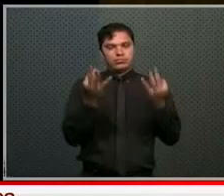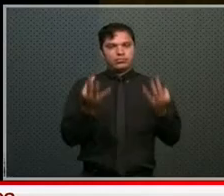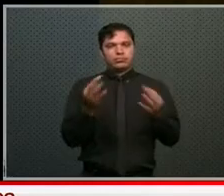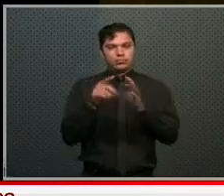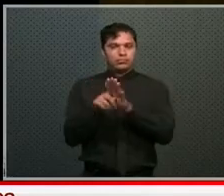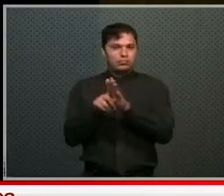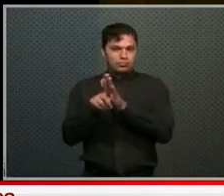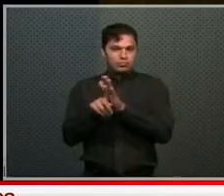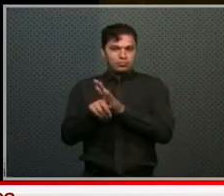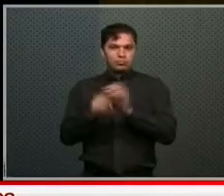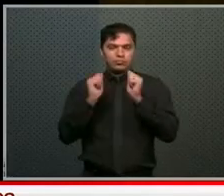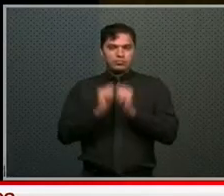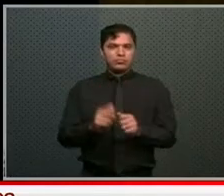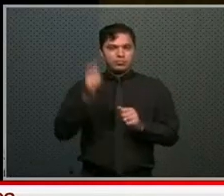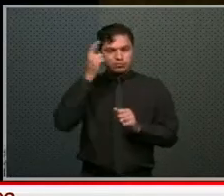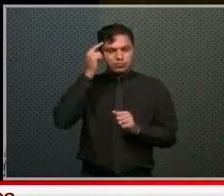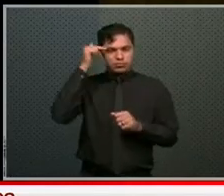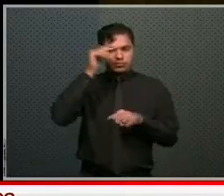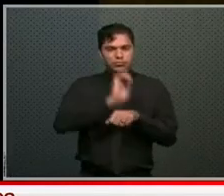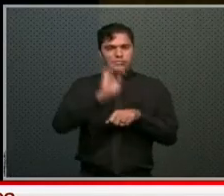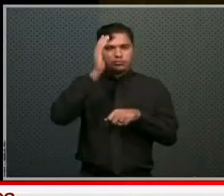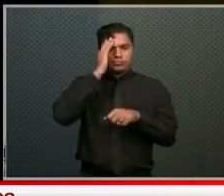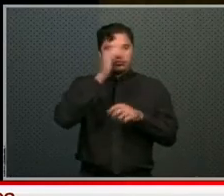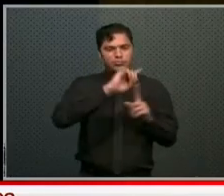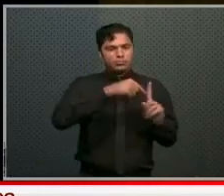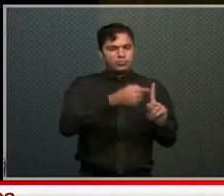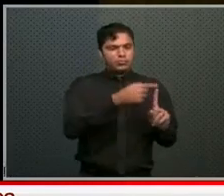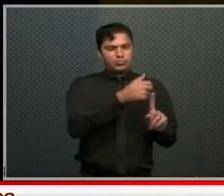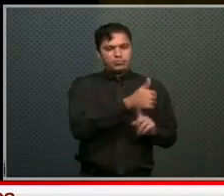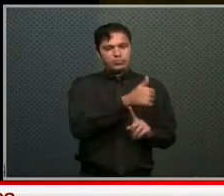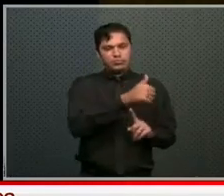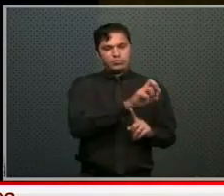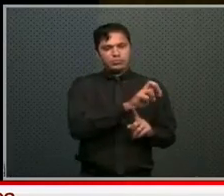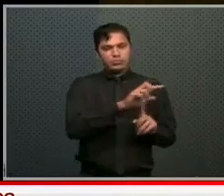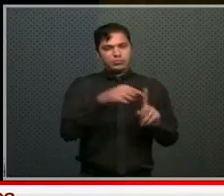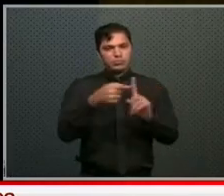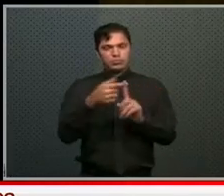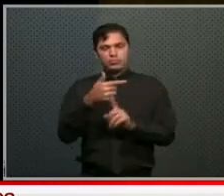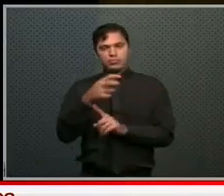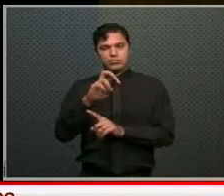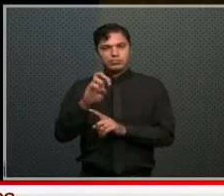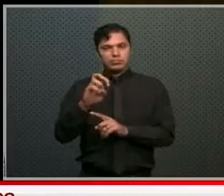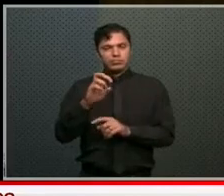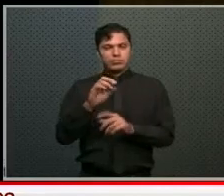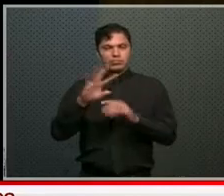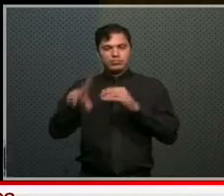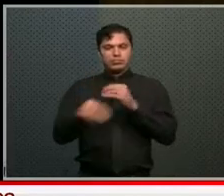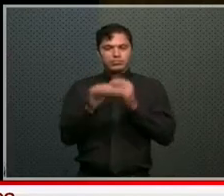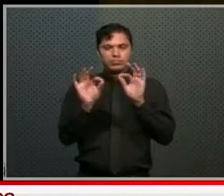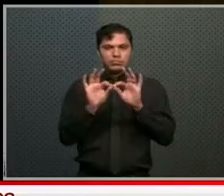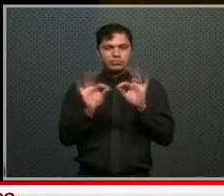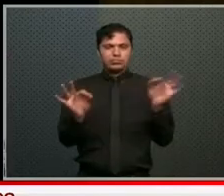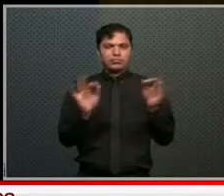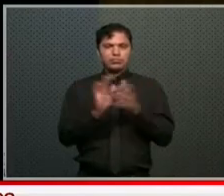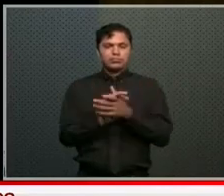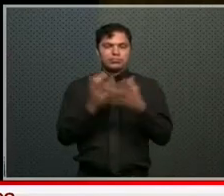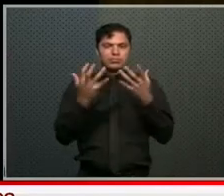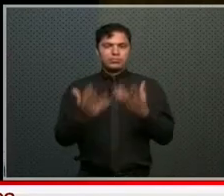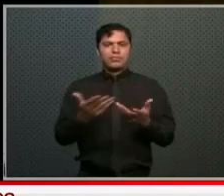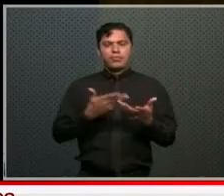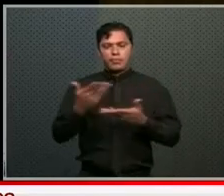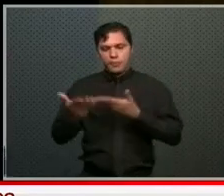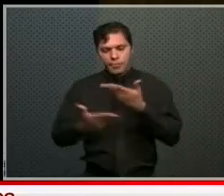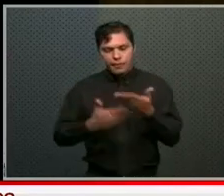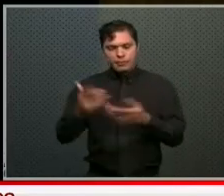Estado do Pará sair de 15 para 25 Então essa contribuição uma contribuição simples que nós estamos mudando e eu quero dividir